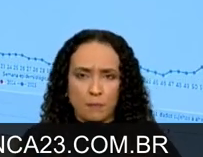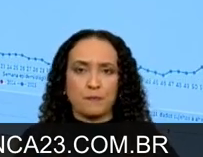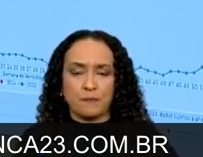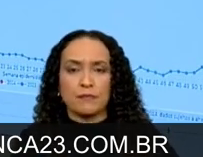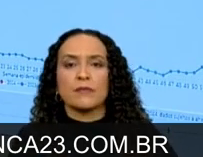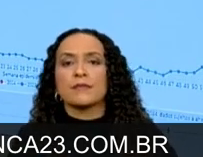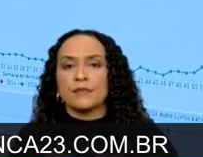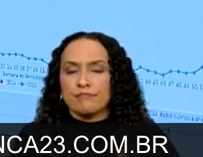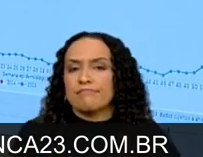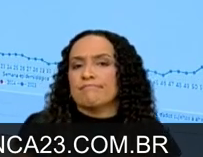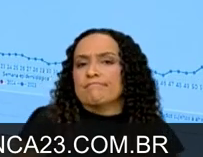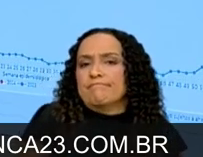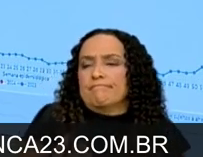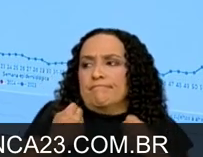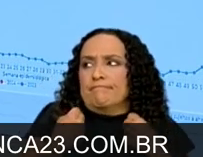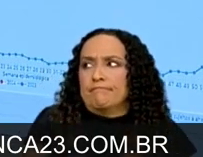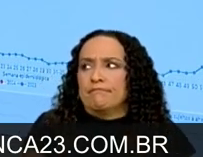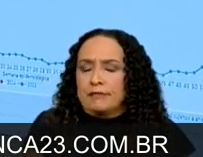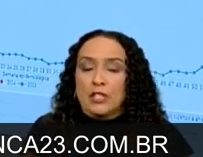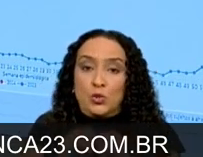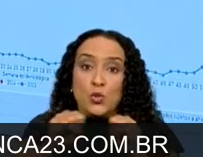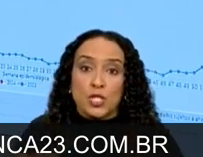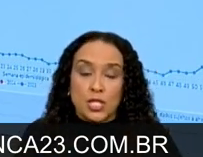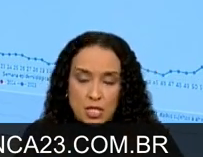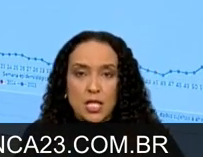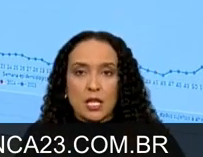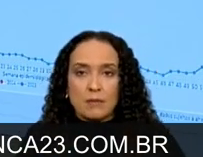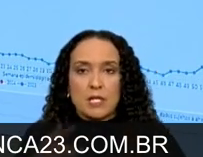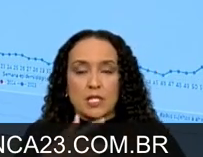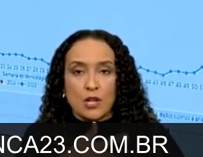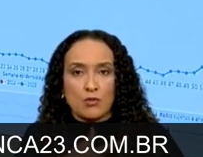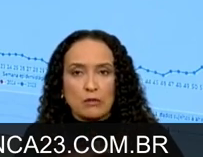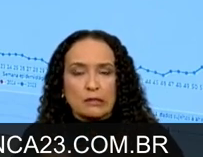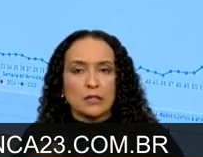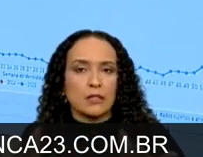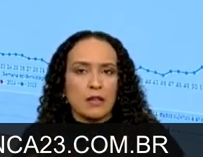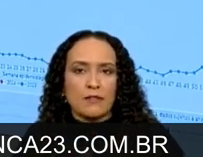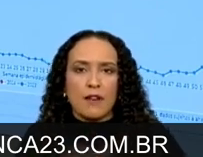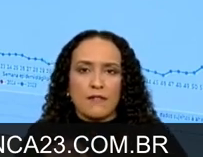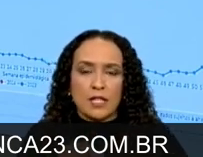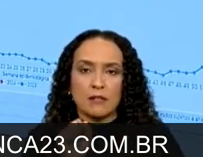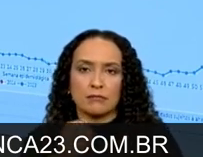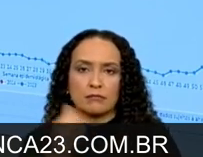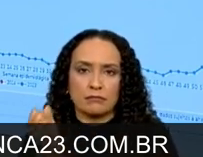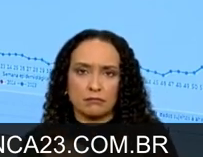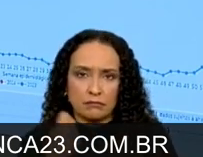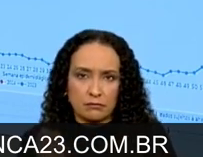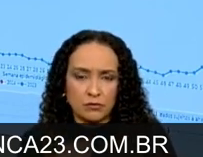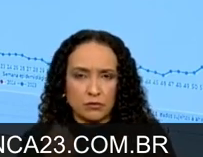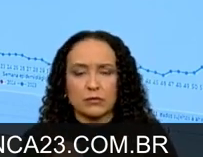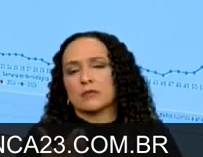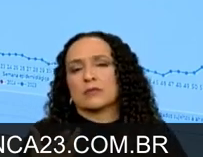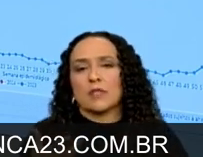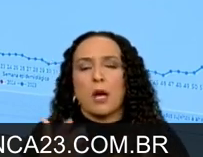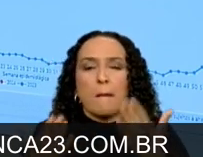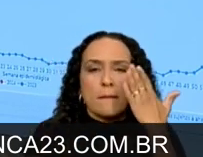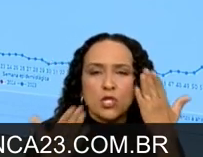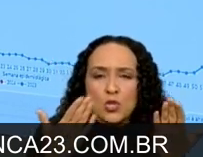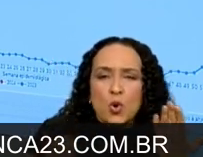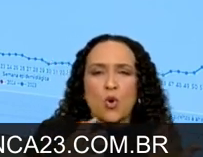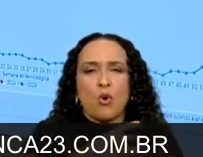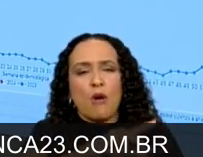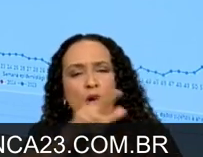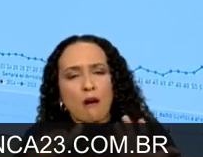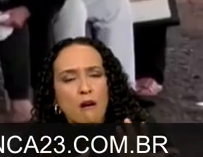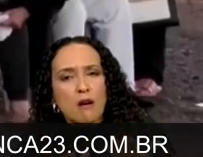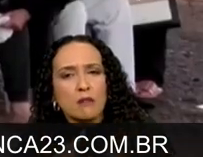Então ela gera um peso sobre o sistema de saúde, que vai exigir do sistema de saúde fisioterapia, acupuntura, psicólogos, para lidar